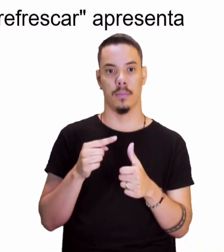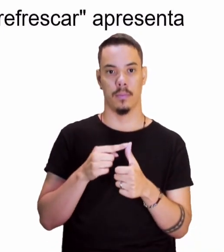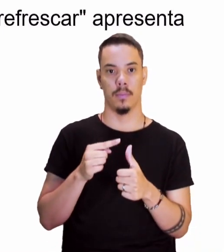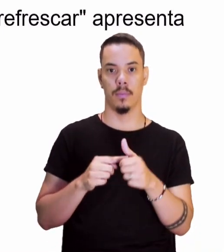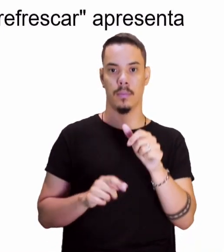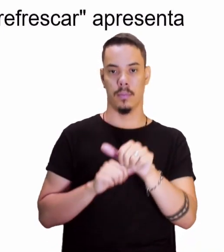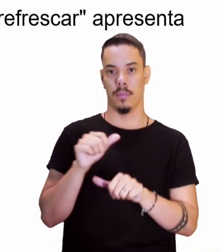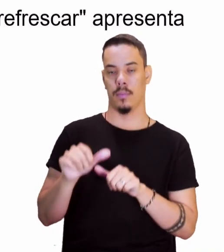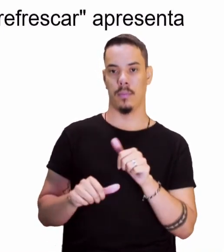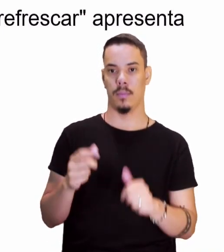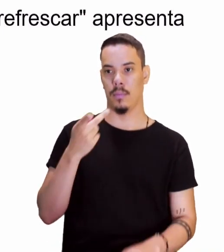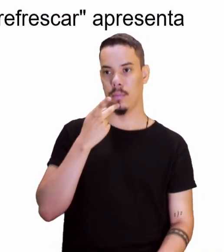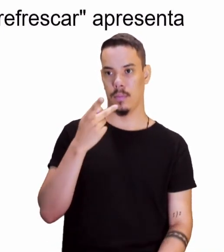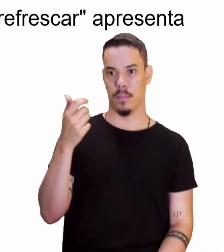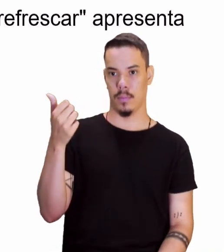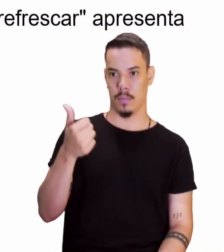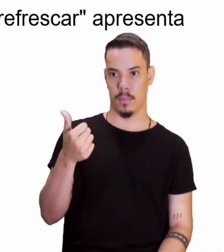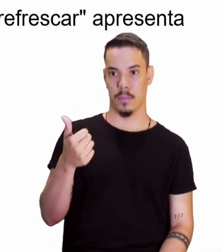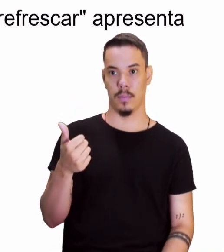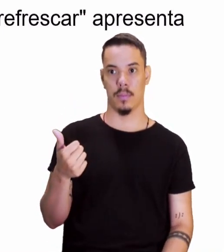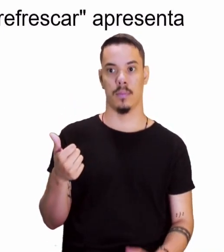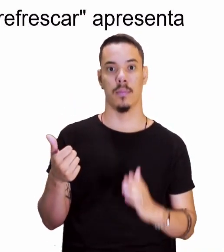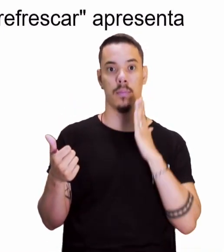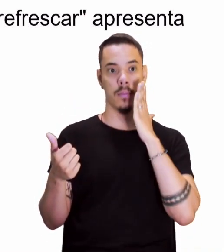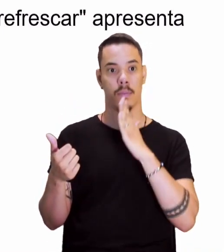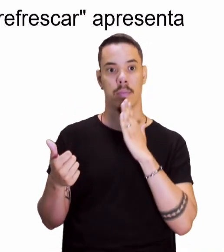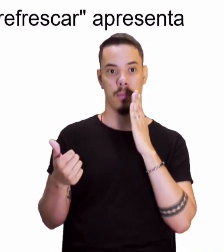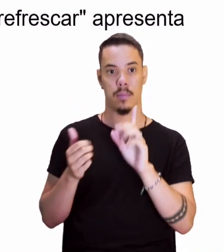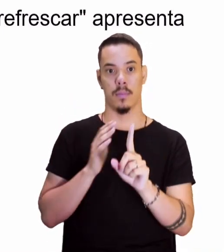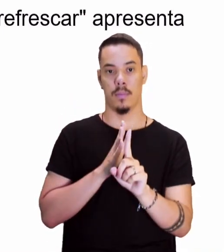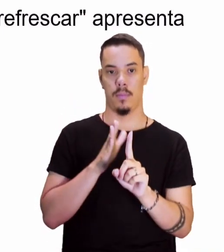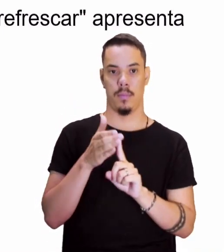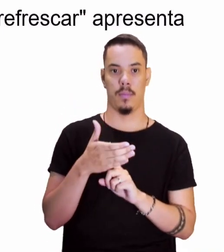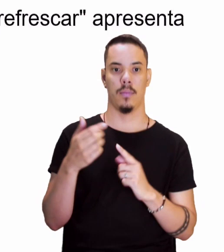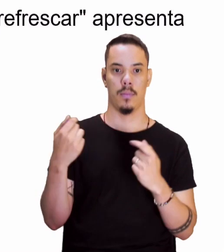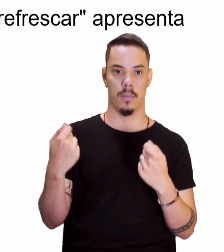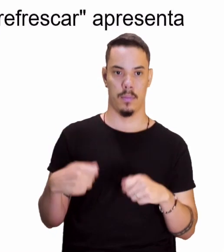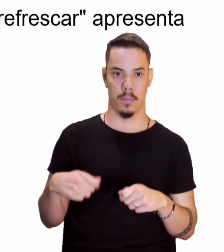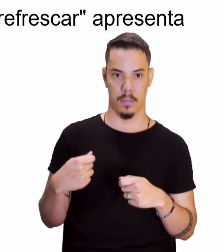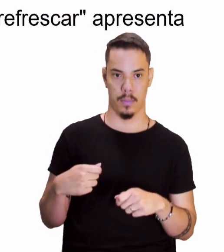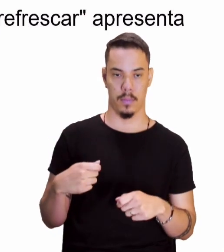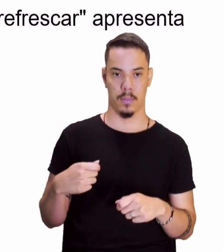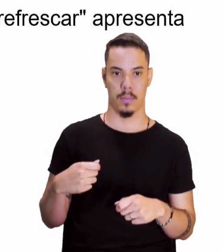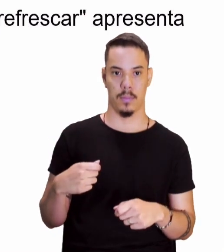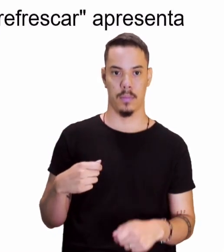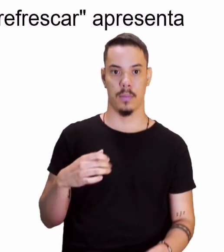transposição das falas do primeiro quadrinho para o discurso indireto deve ser: o